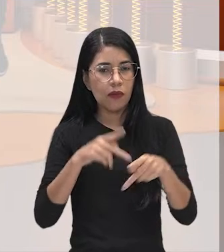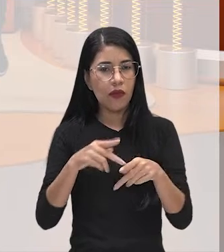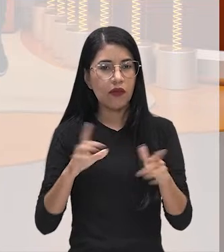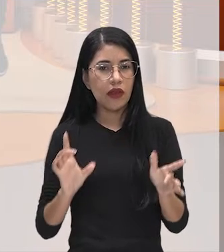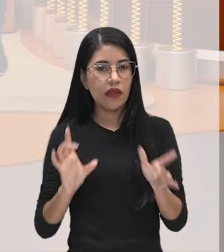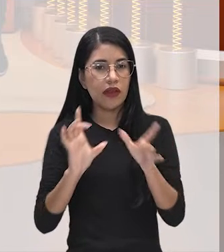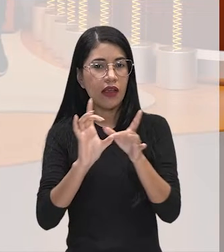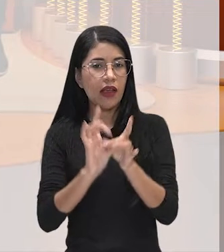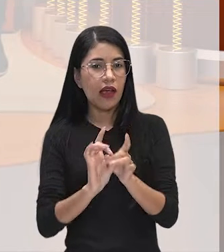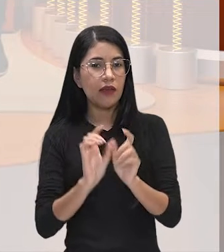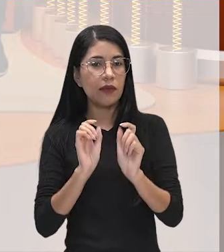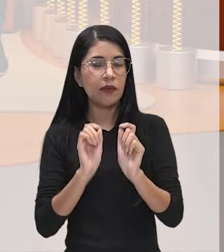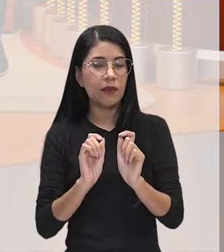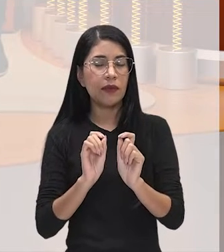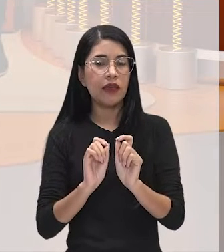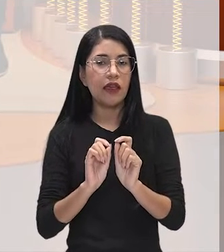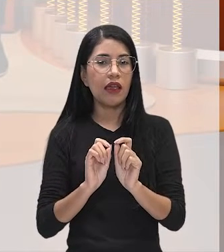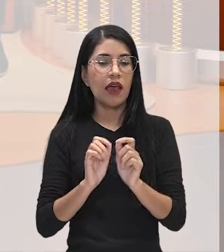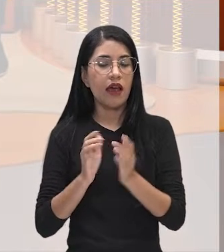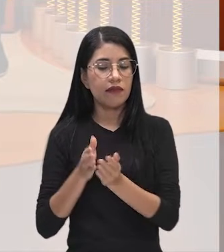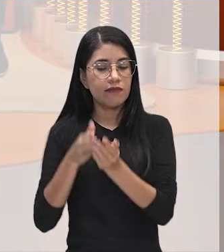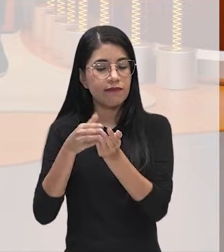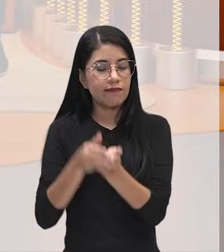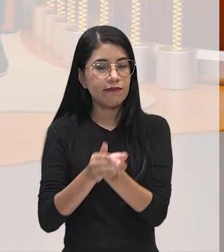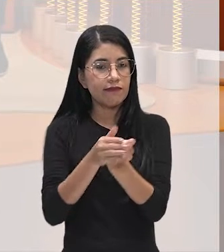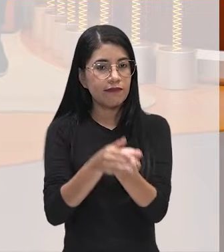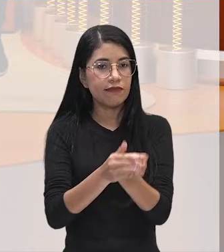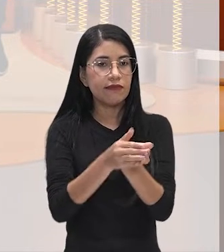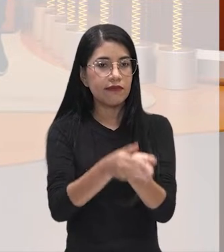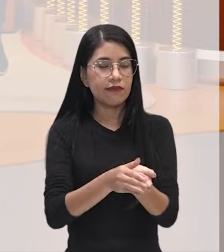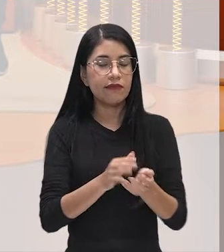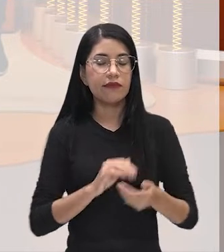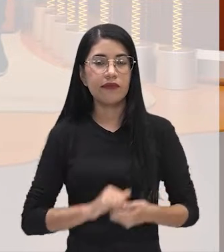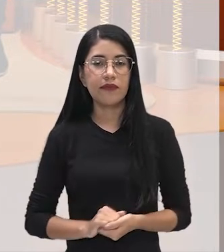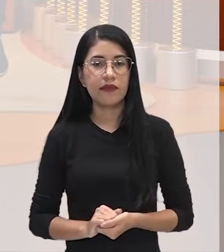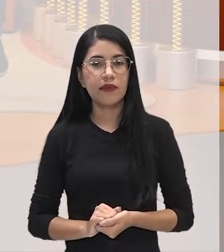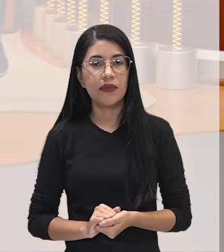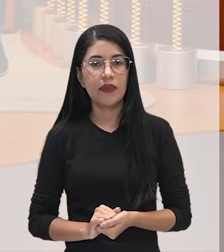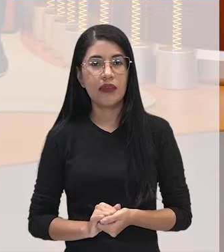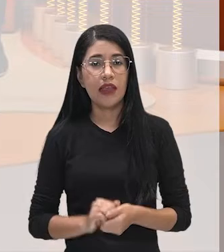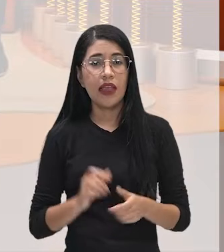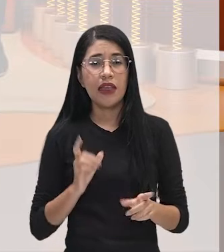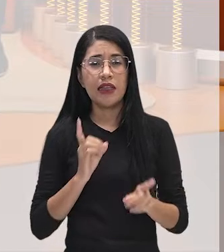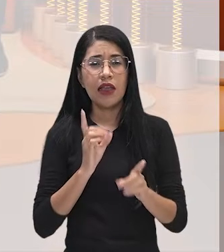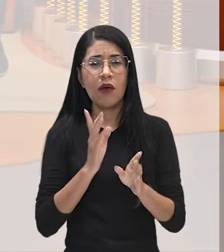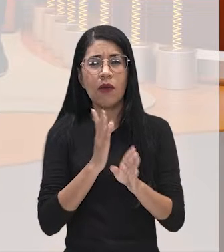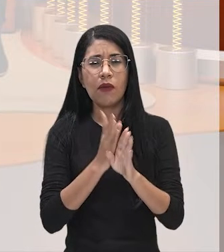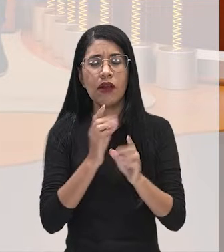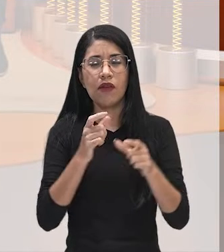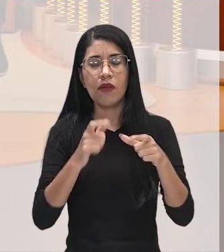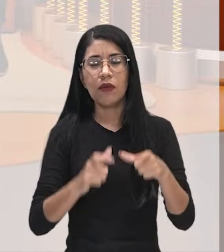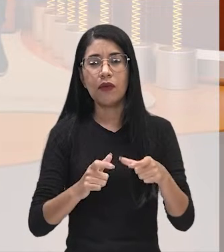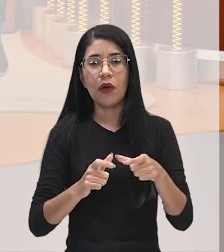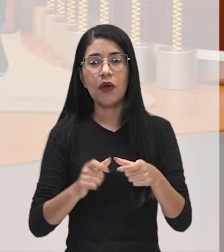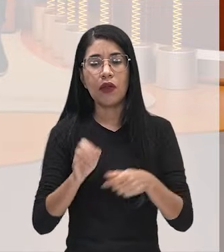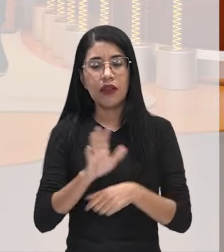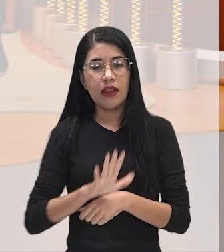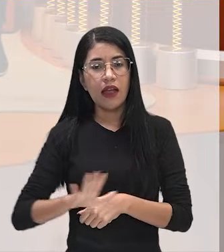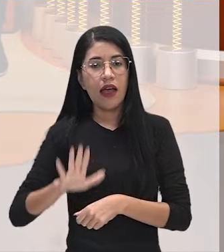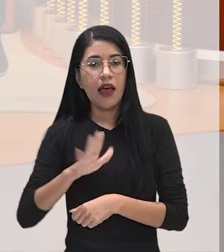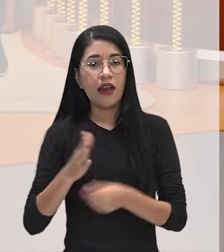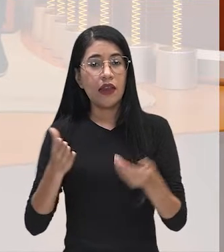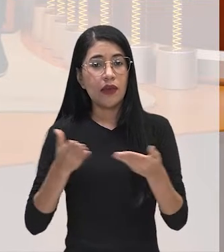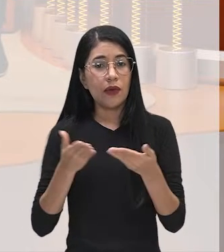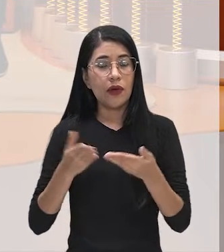ligado, então, né, à navegação do mar Mediterrâneo. Localizavam-se onde hoje é o território